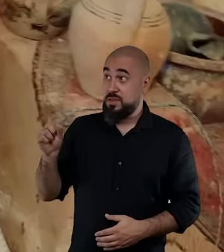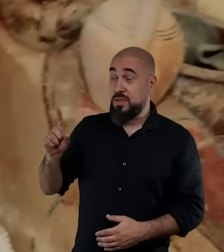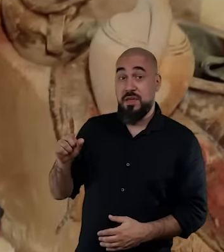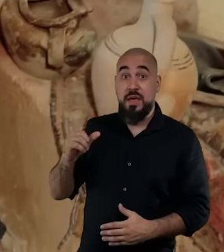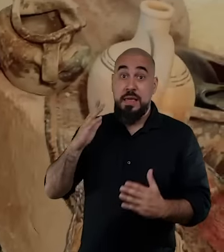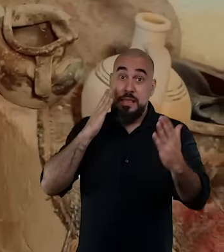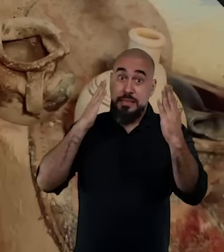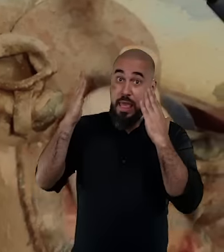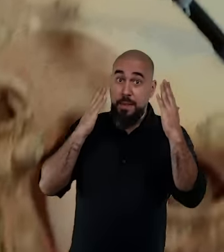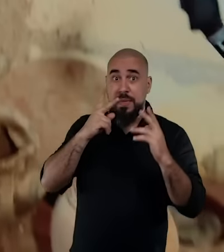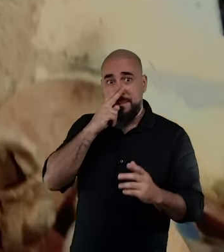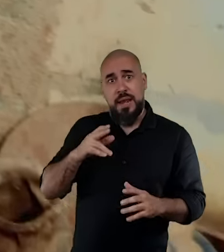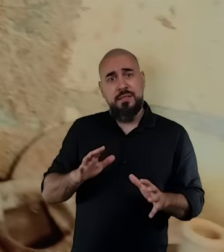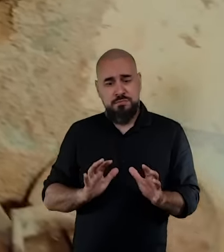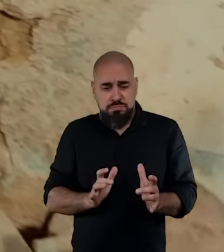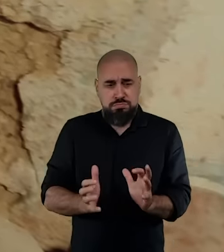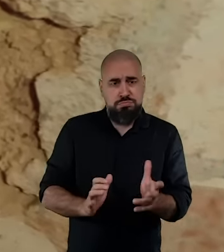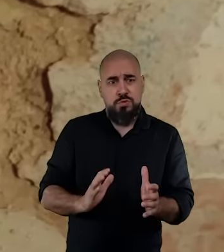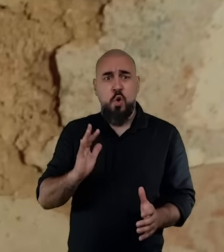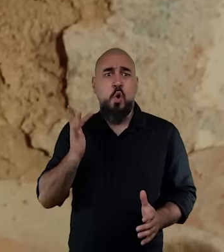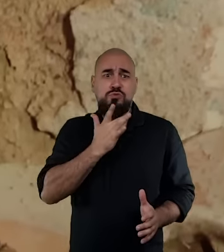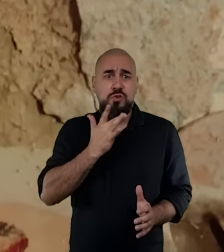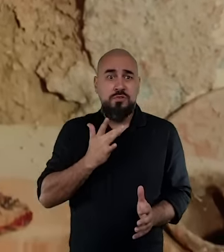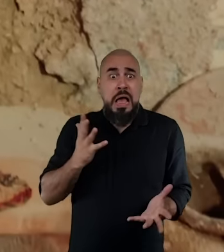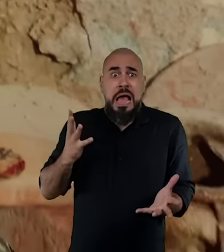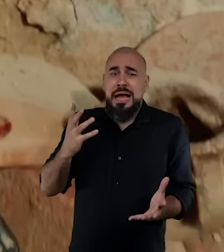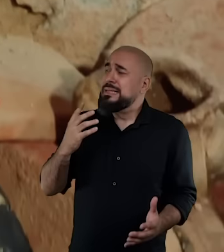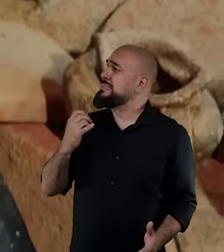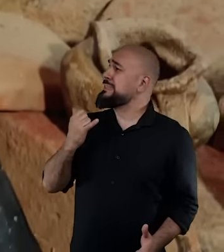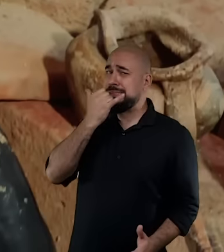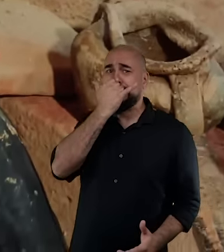É uma terapia isso aqui, viu? É gostoso, mas peraí.